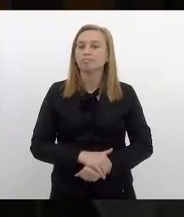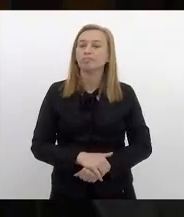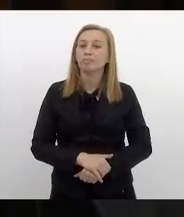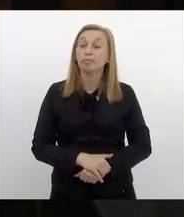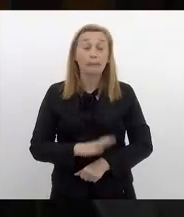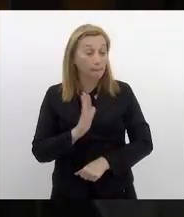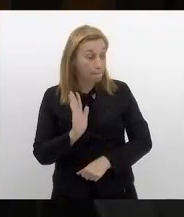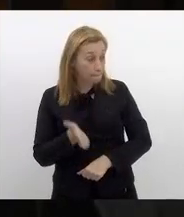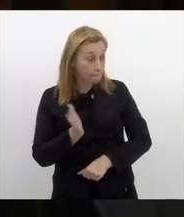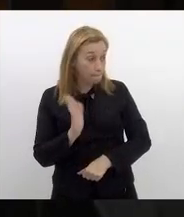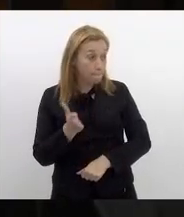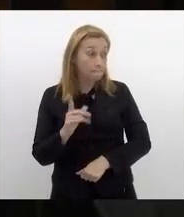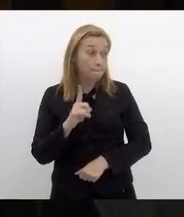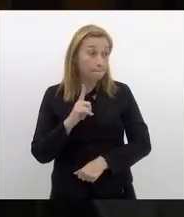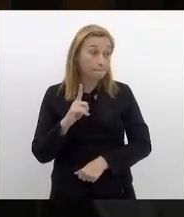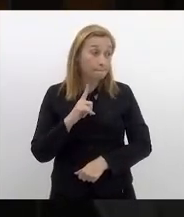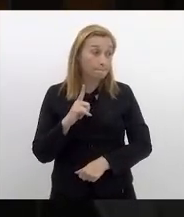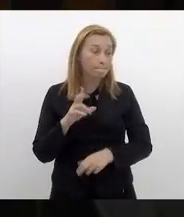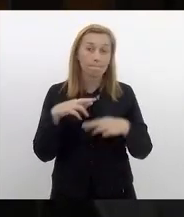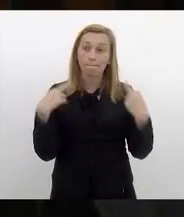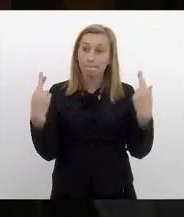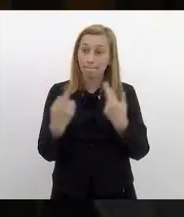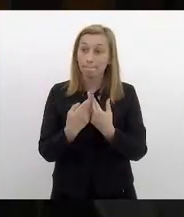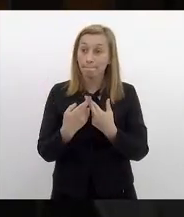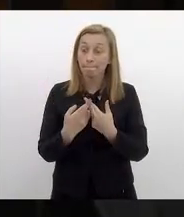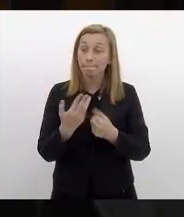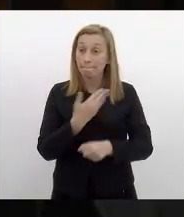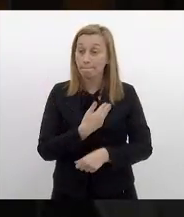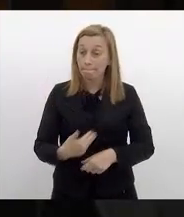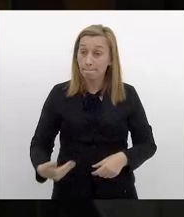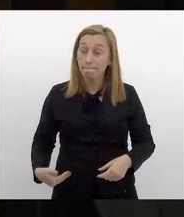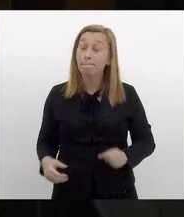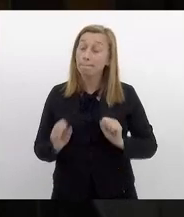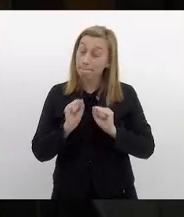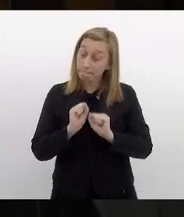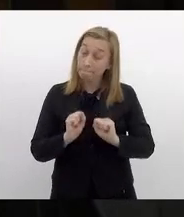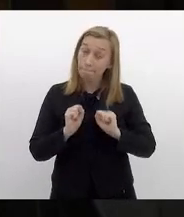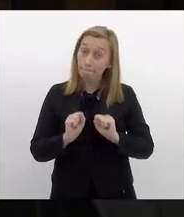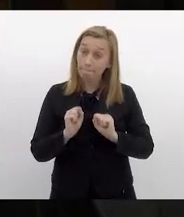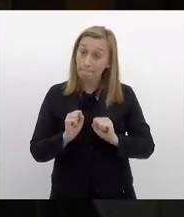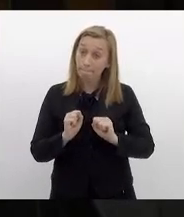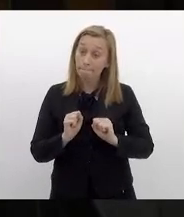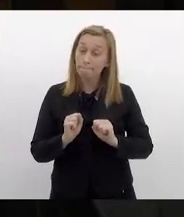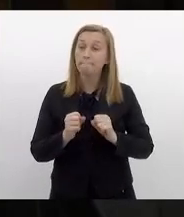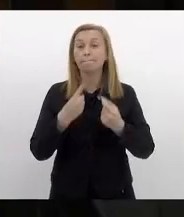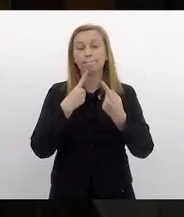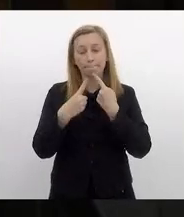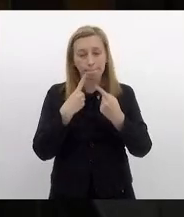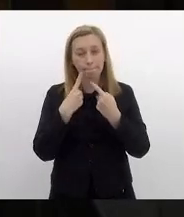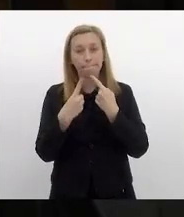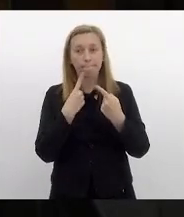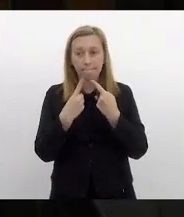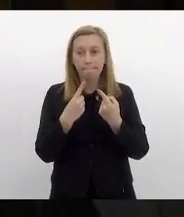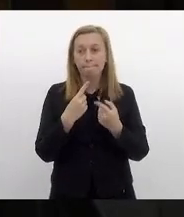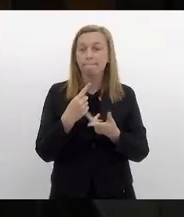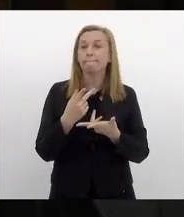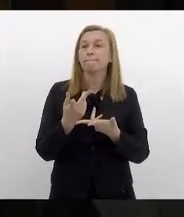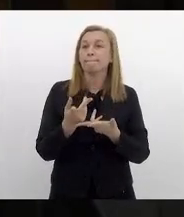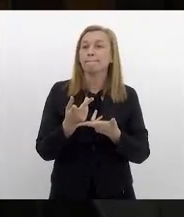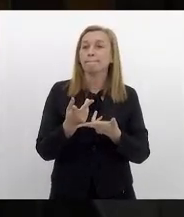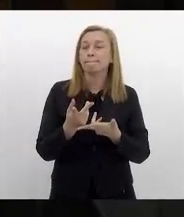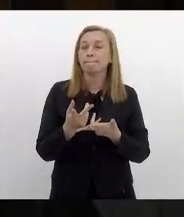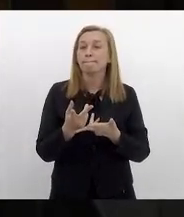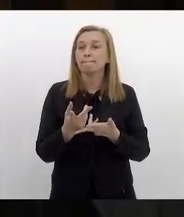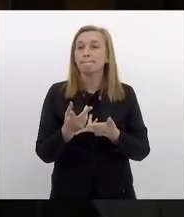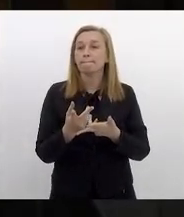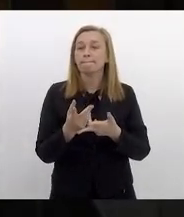Já tivemos uma rodada de audiências públicas em que pudemos participar, debater e intervir sobre esse